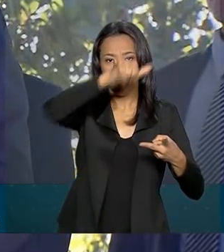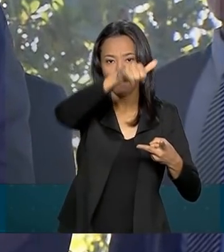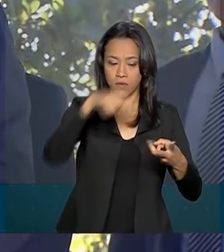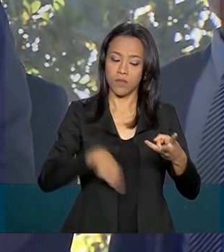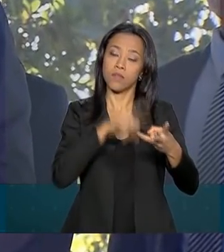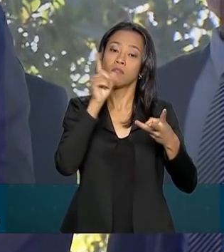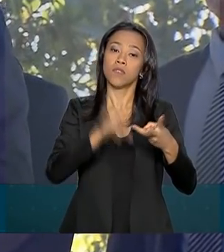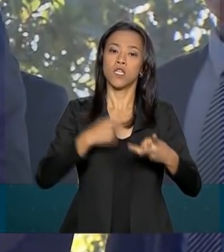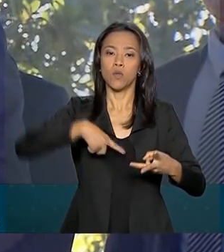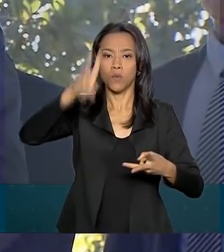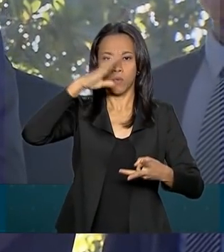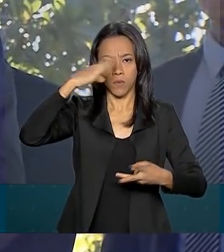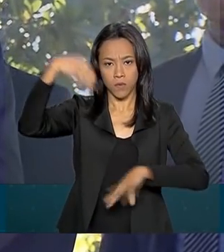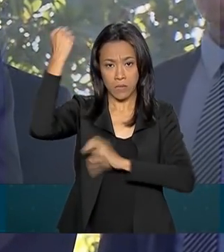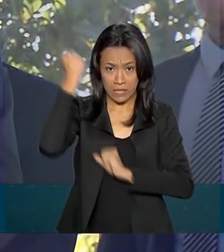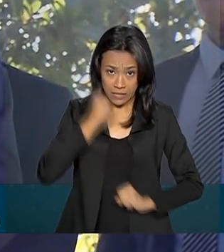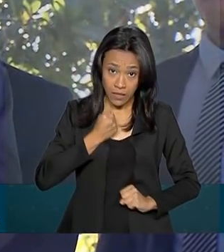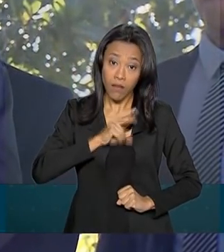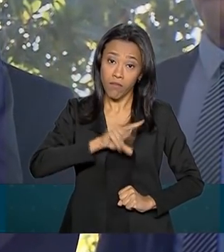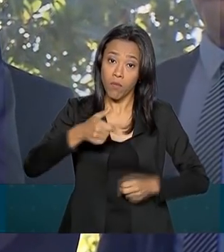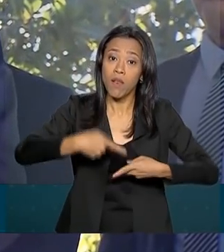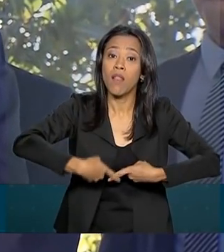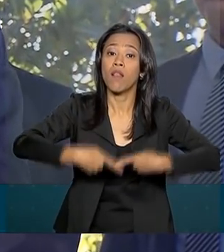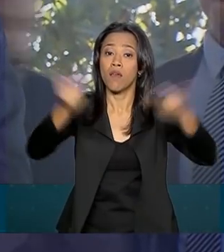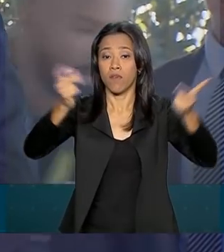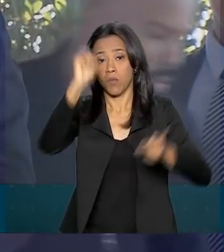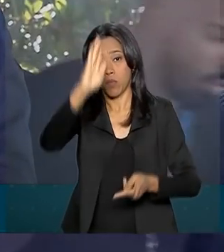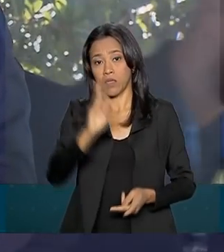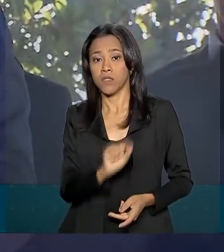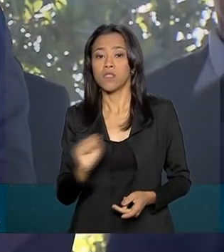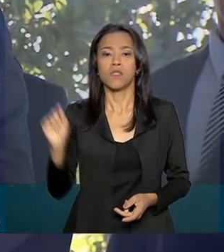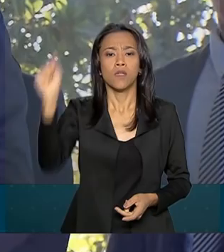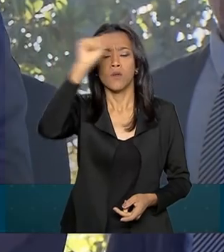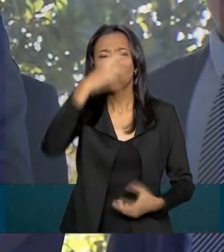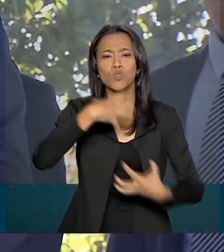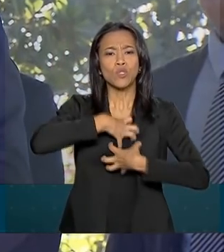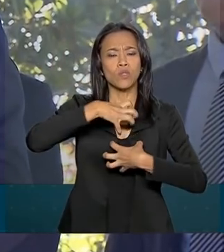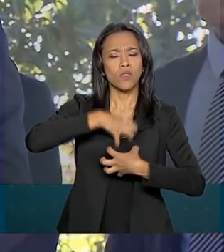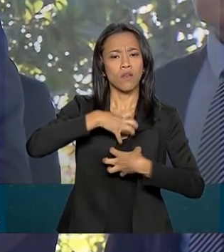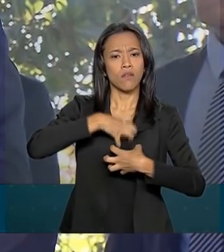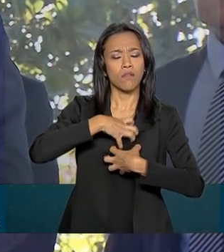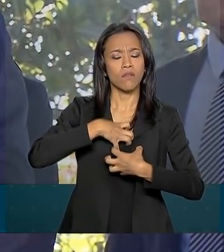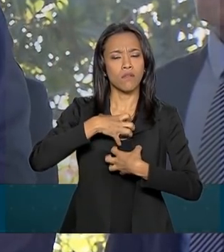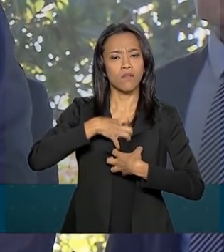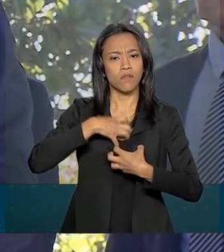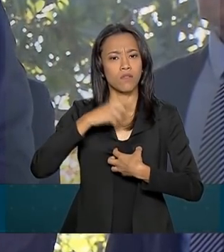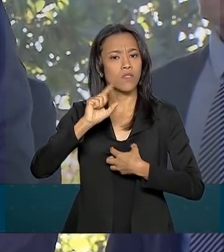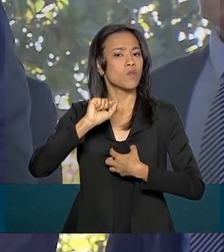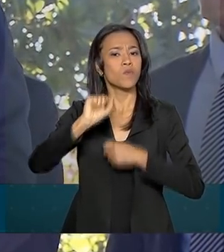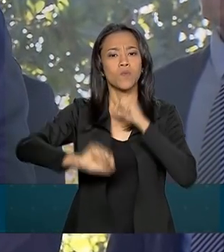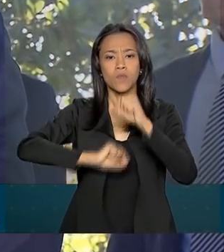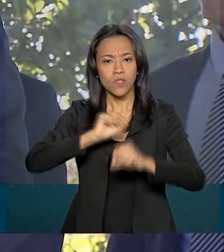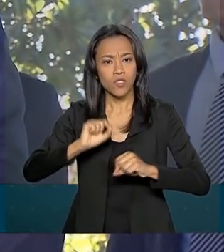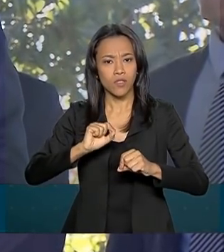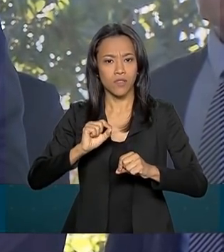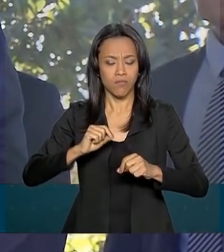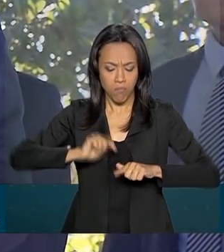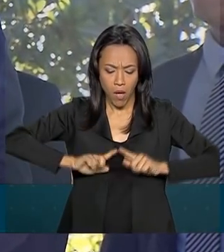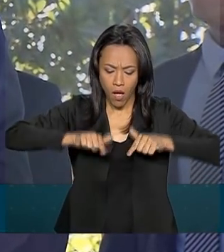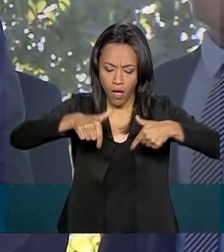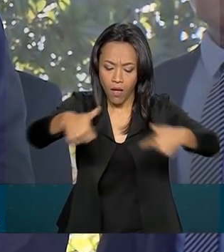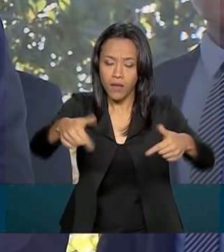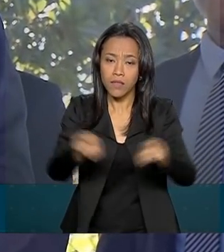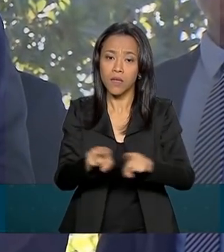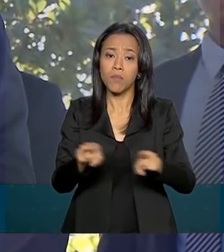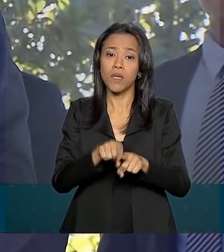uma esperança, uma maneira de ser, uma maneira de se conduzir, pautada, acima de tudo, pelo exemplo e pela confiança que